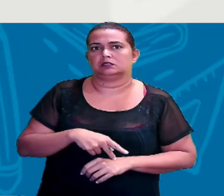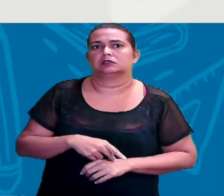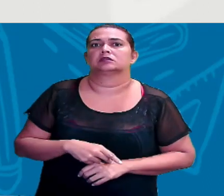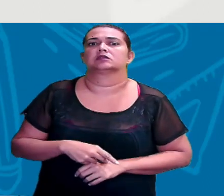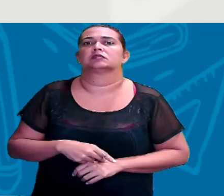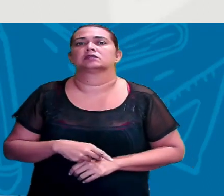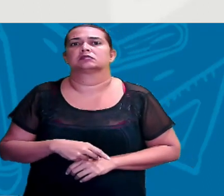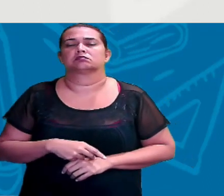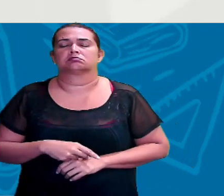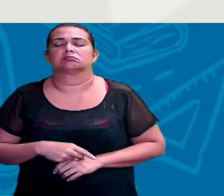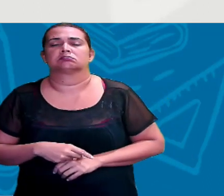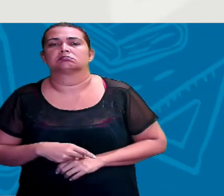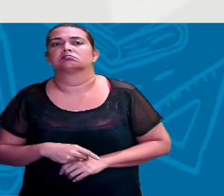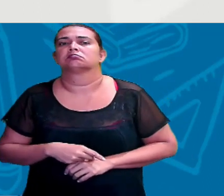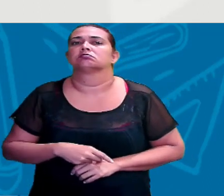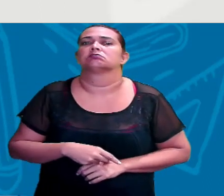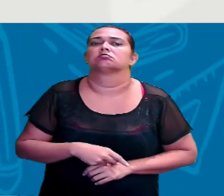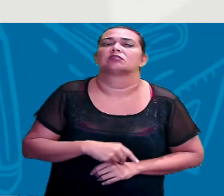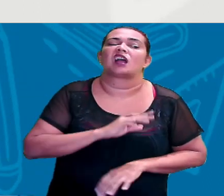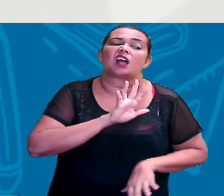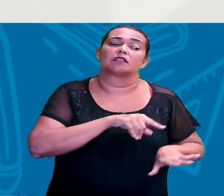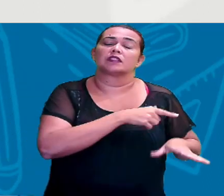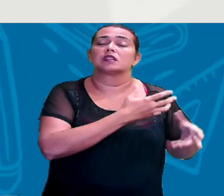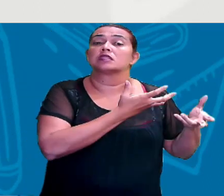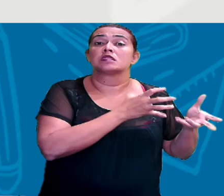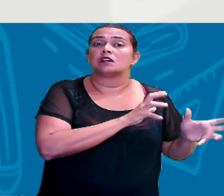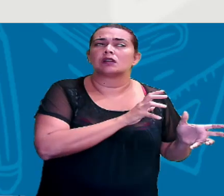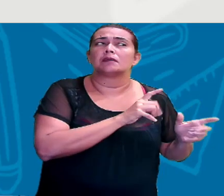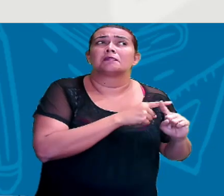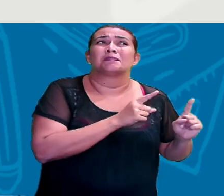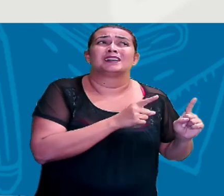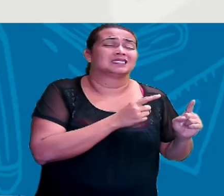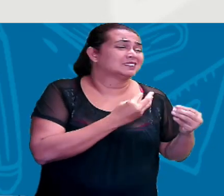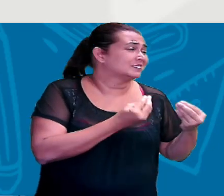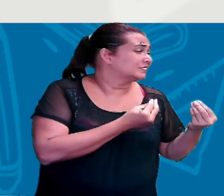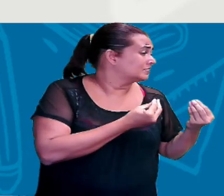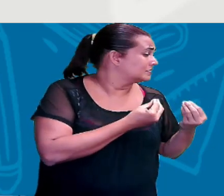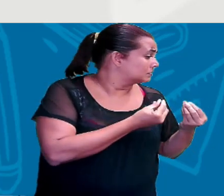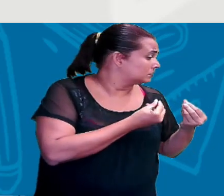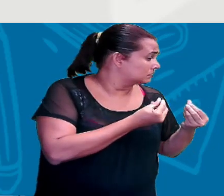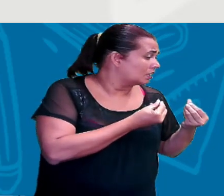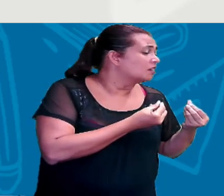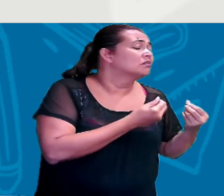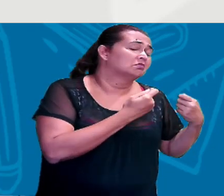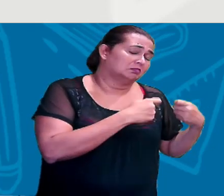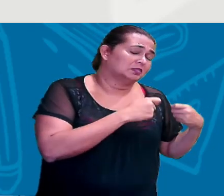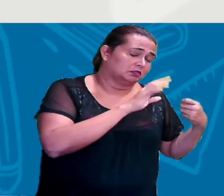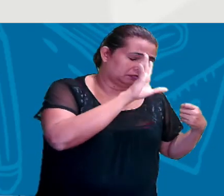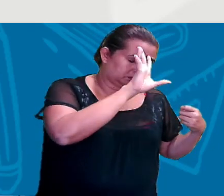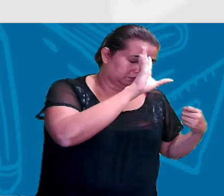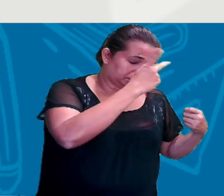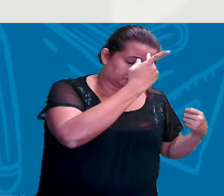se sentem obrigadas, são obrigadas a sair do seu local de origem, certo?